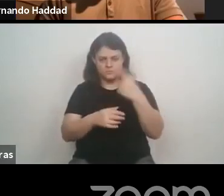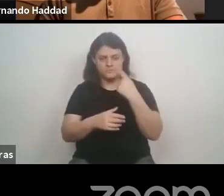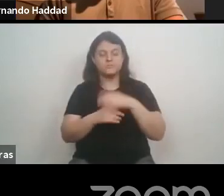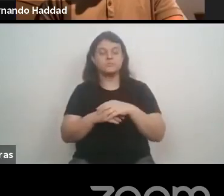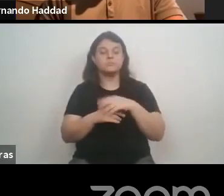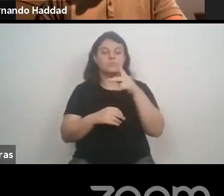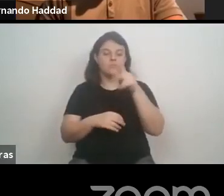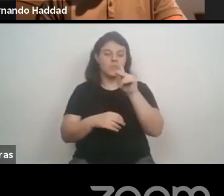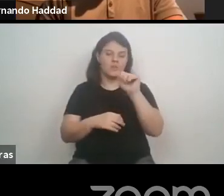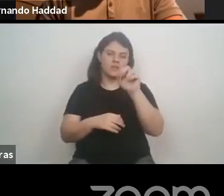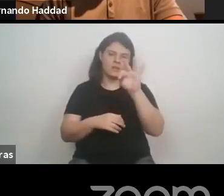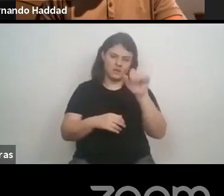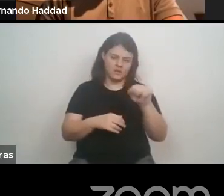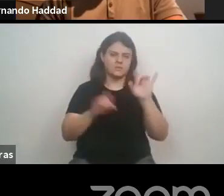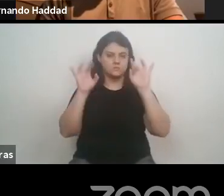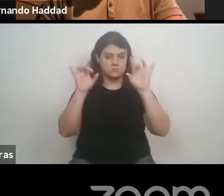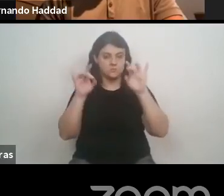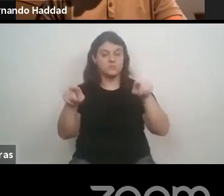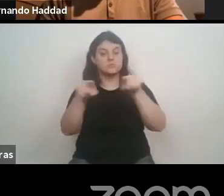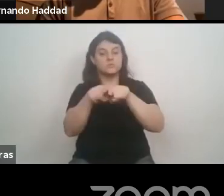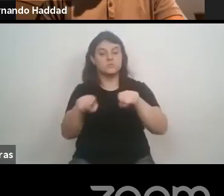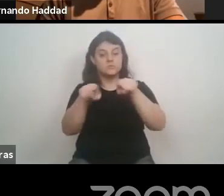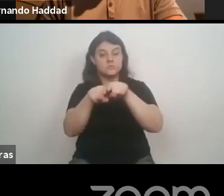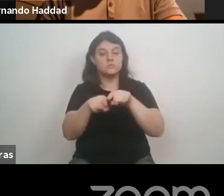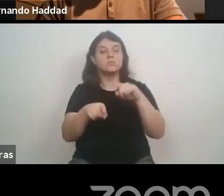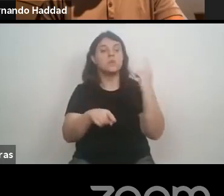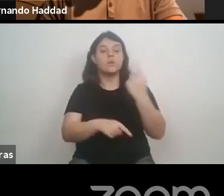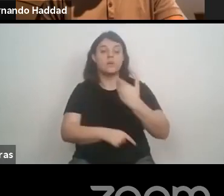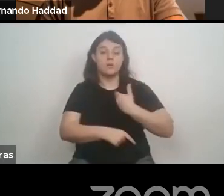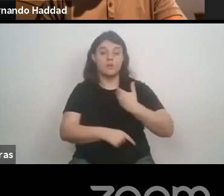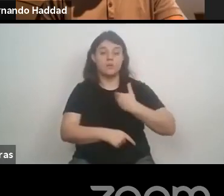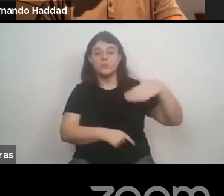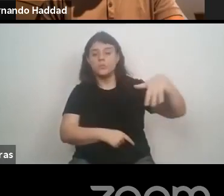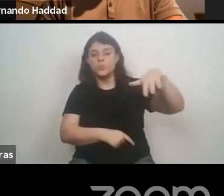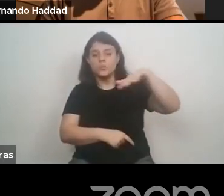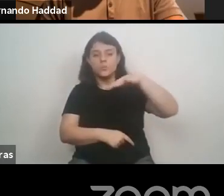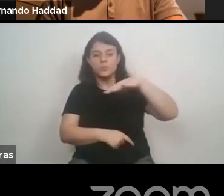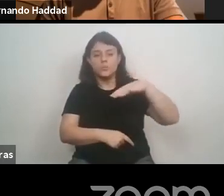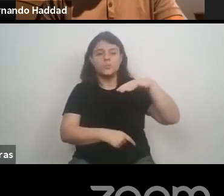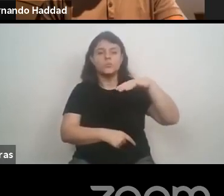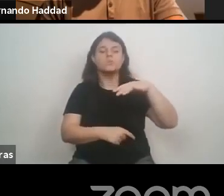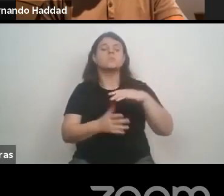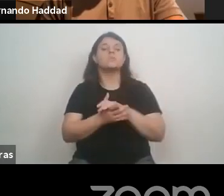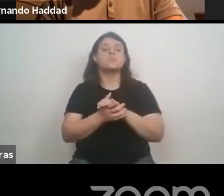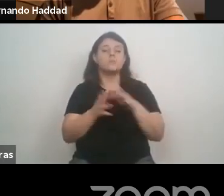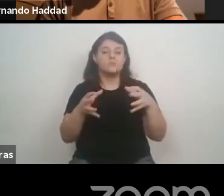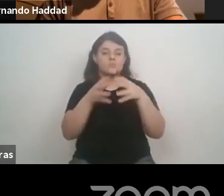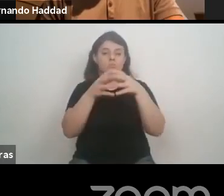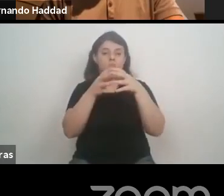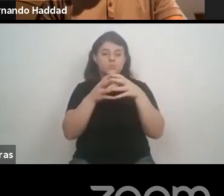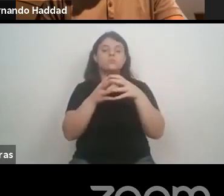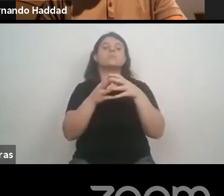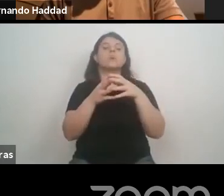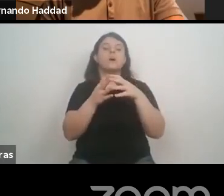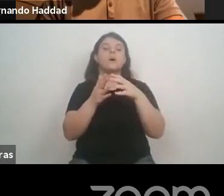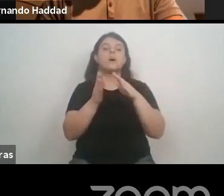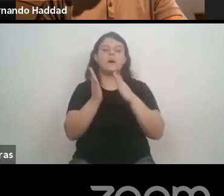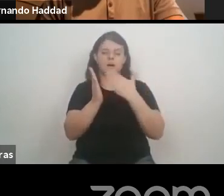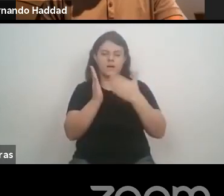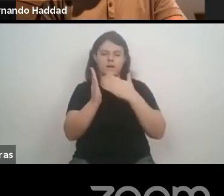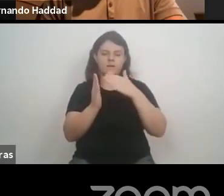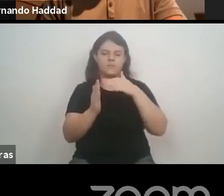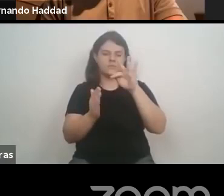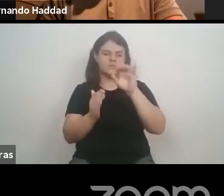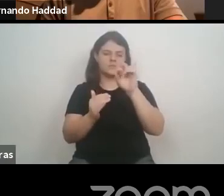também está nos acompanhando, como também os colegas, na verdade, do Rovai, né, da revista Fórum, os colegas